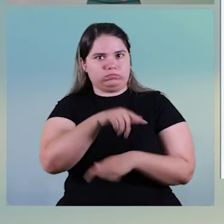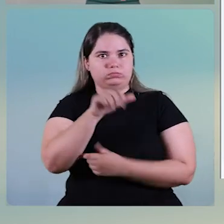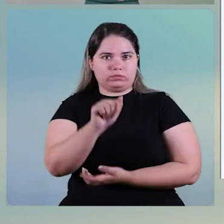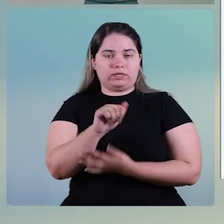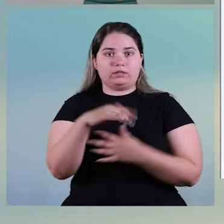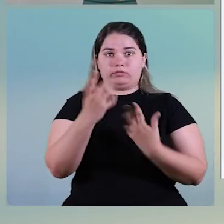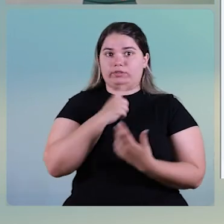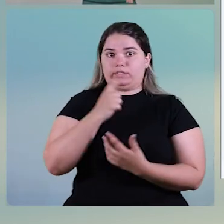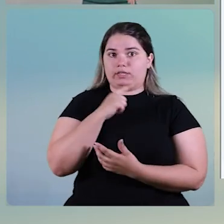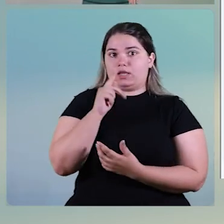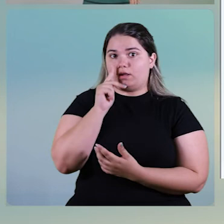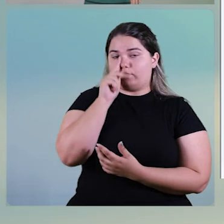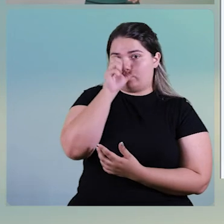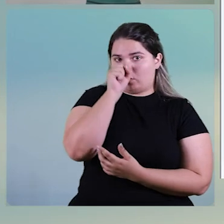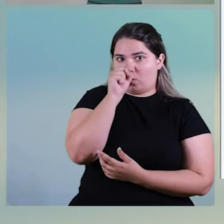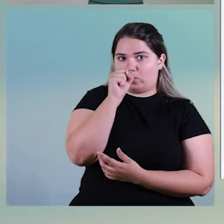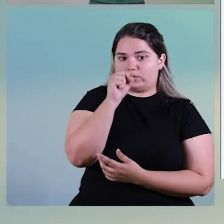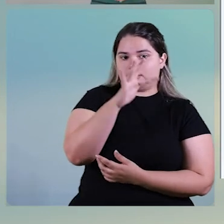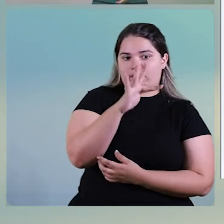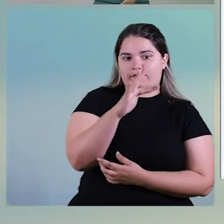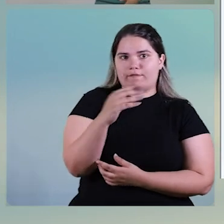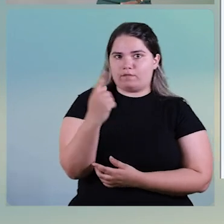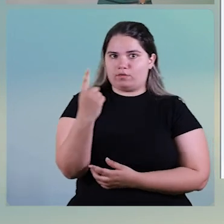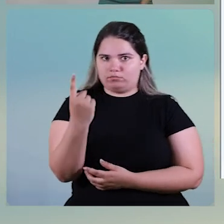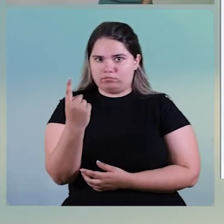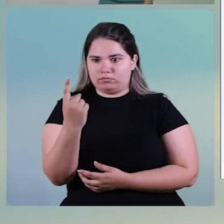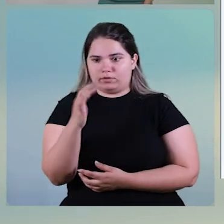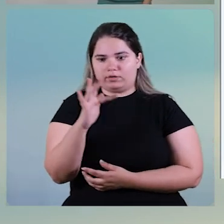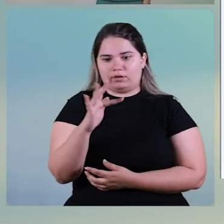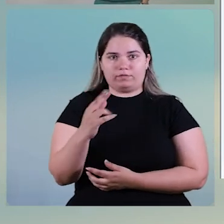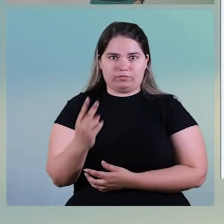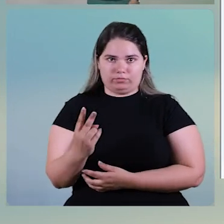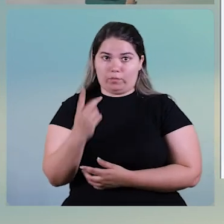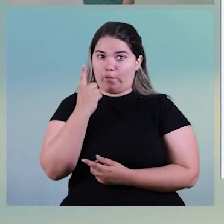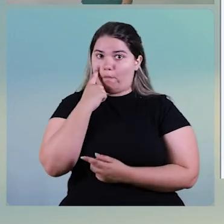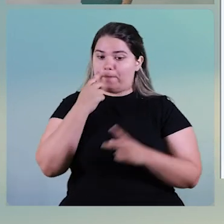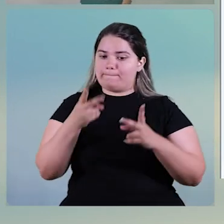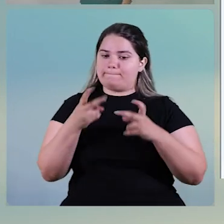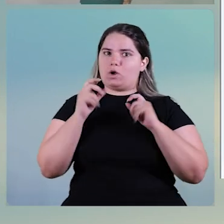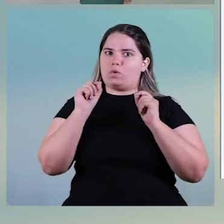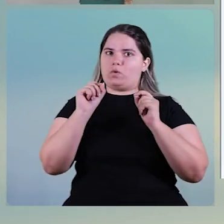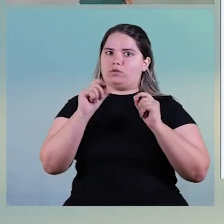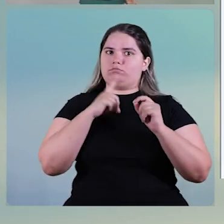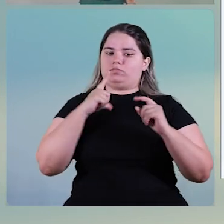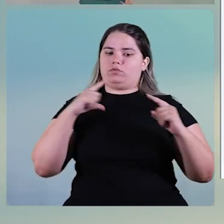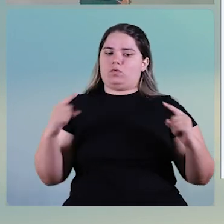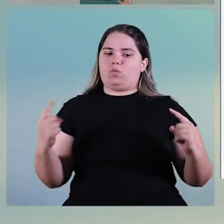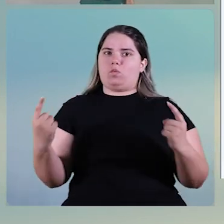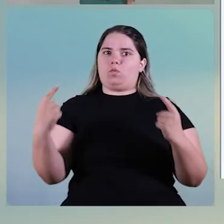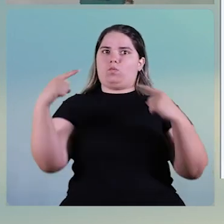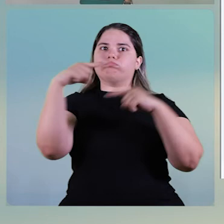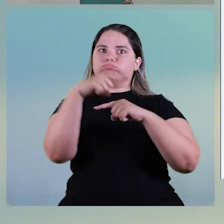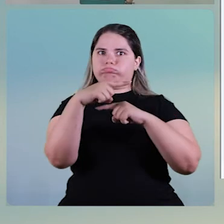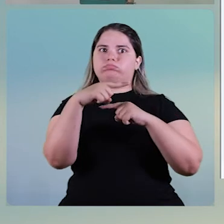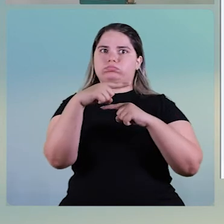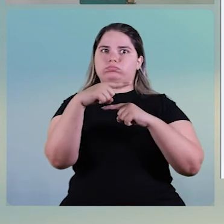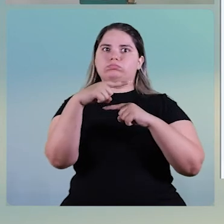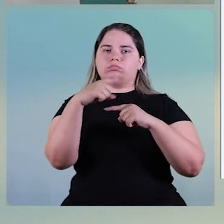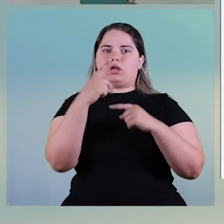a força F1 e a força F2, que têm sentidos contrários, e essas forças tendem a fazer essa barra ficar em